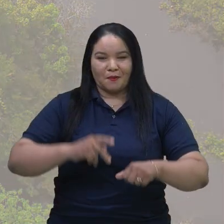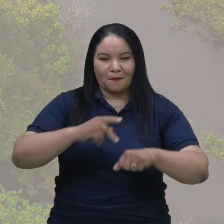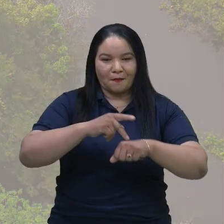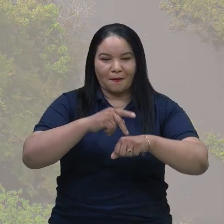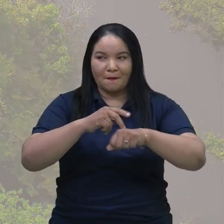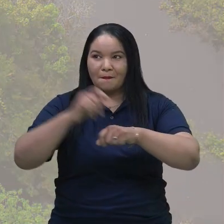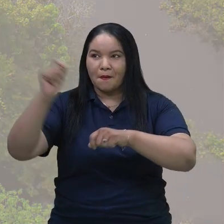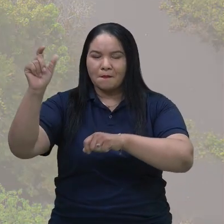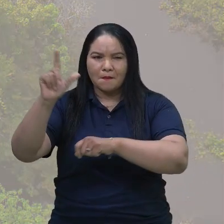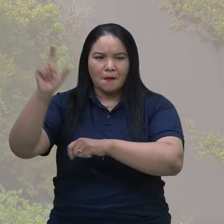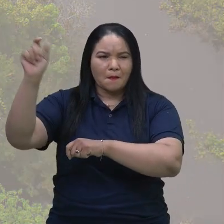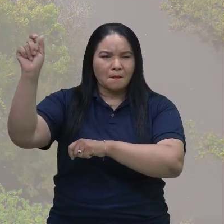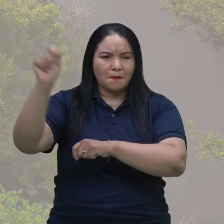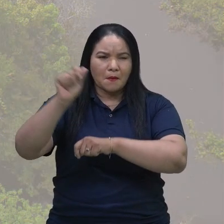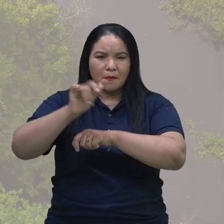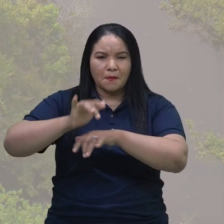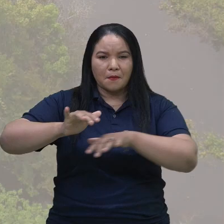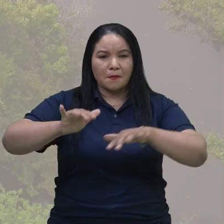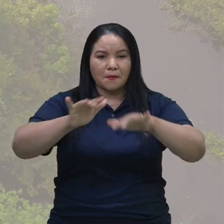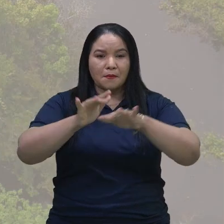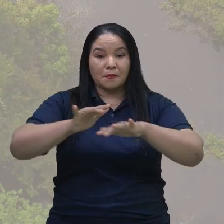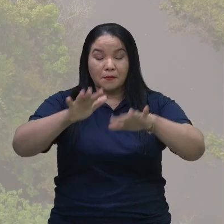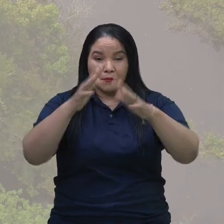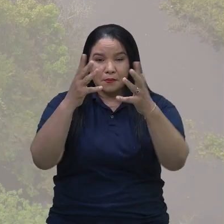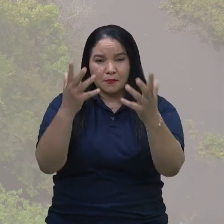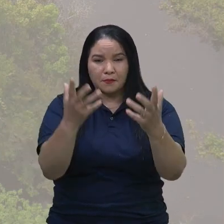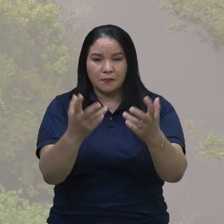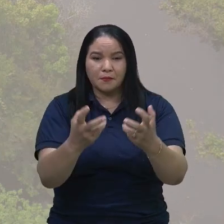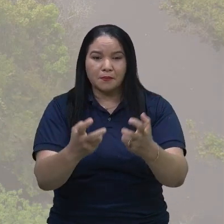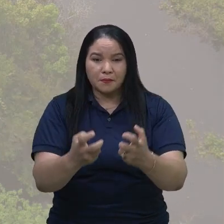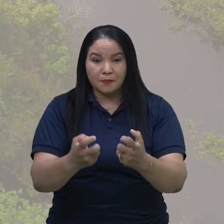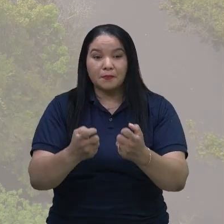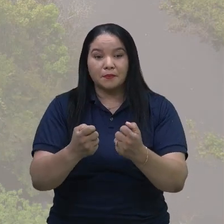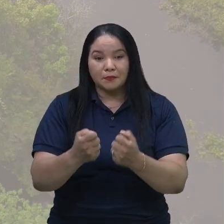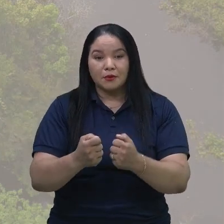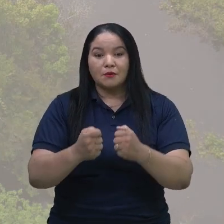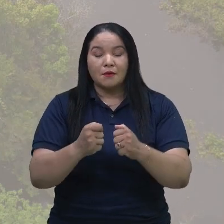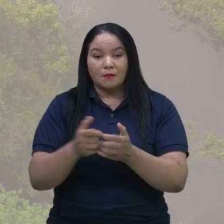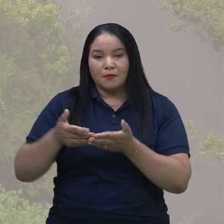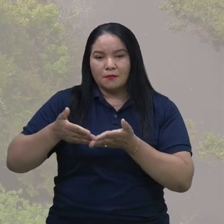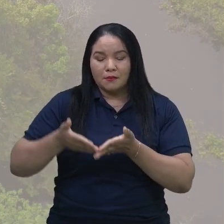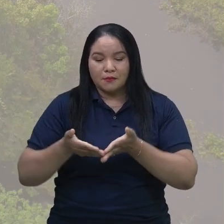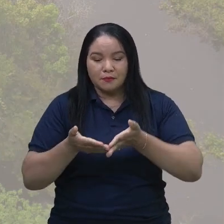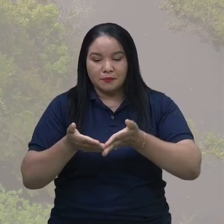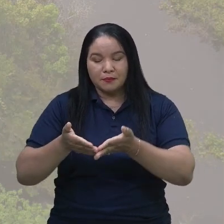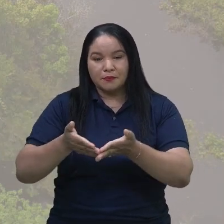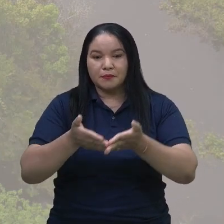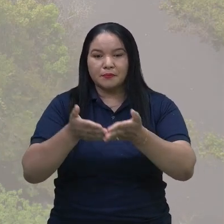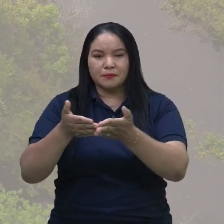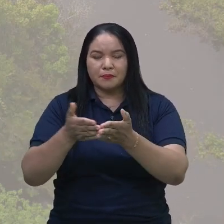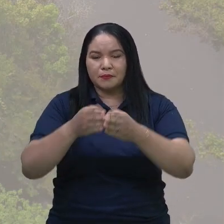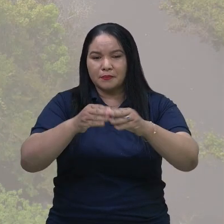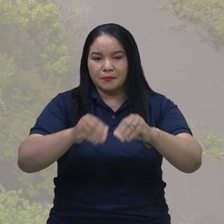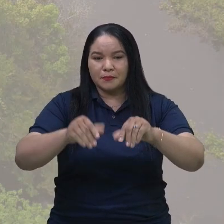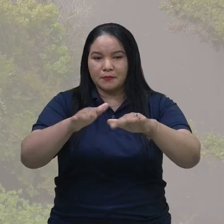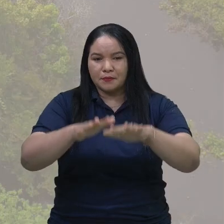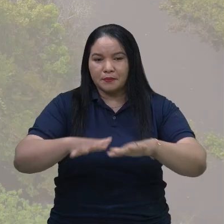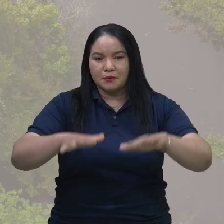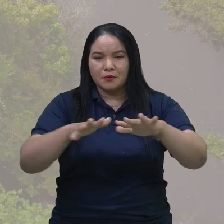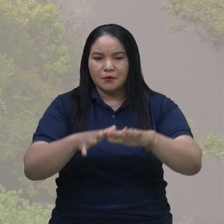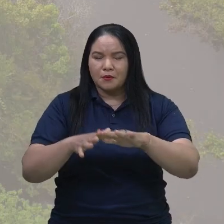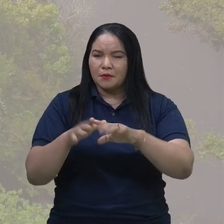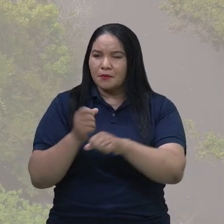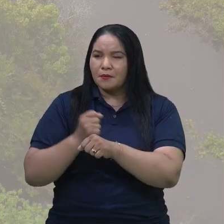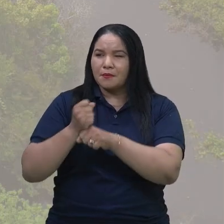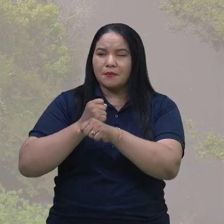Pedras o sol castiga, seca o chão no meu lugar. O barco dorme na areia, o tempo custa